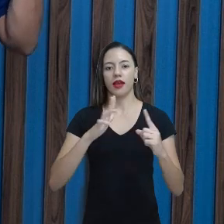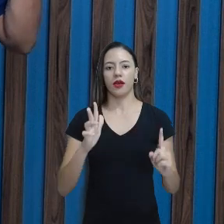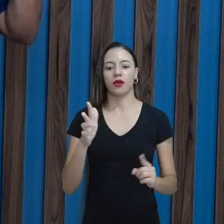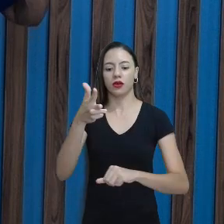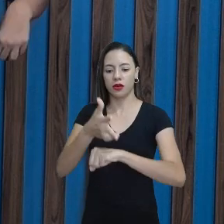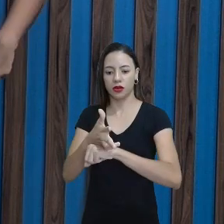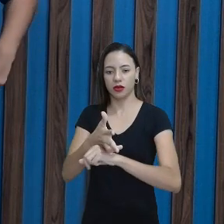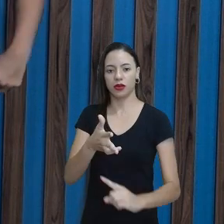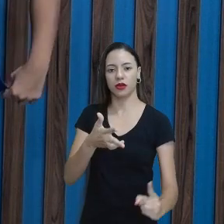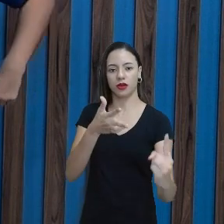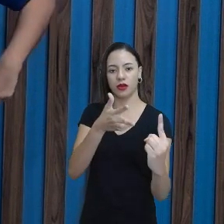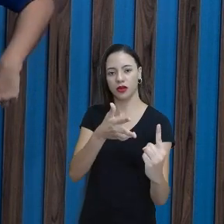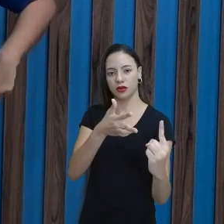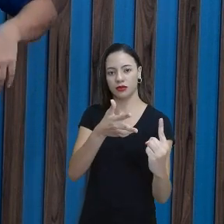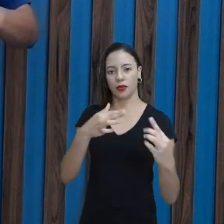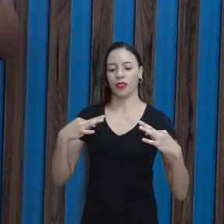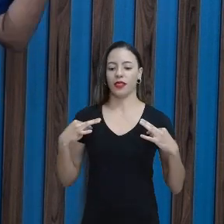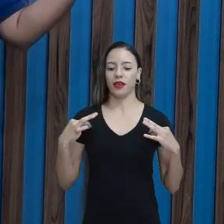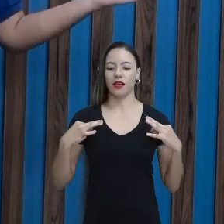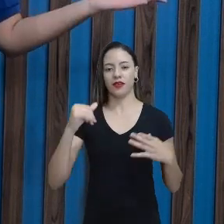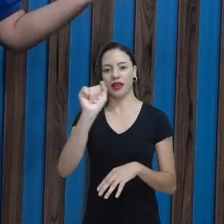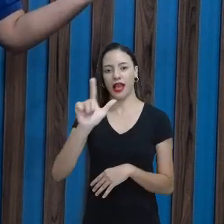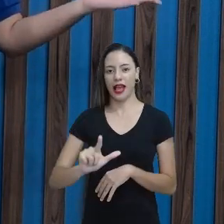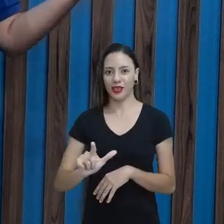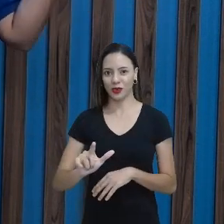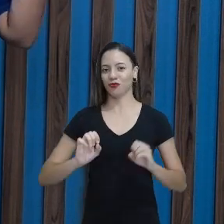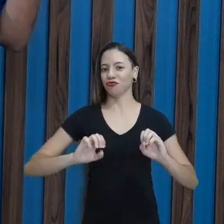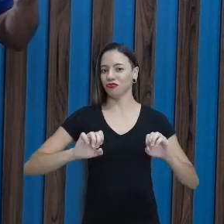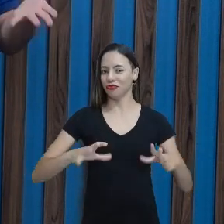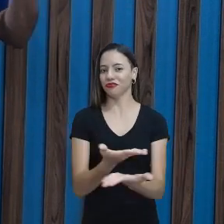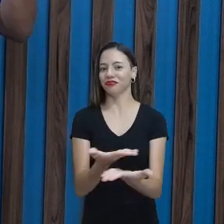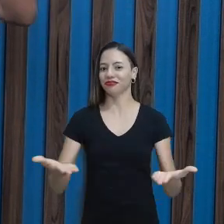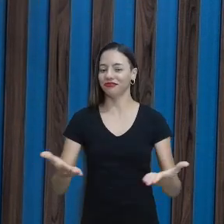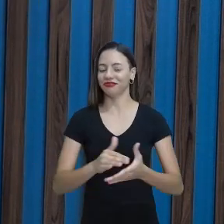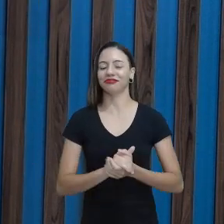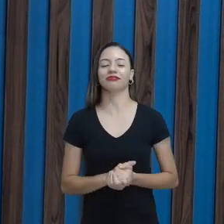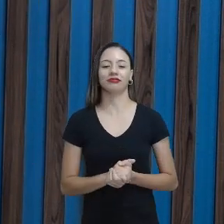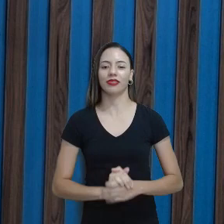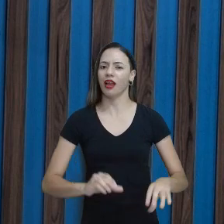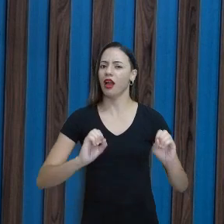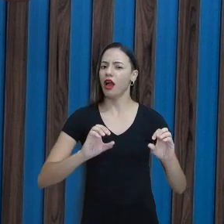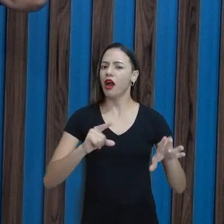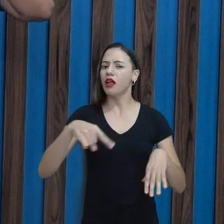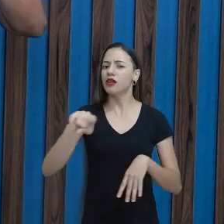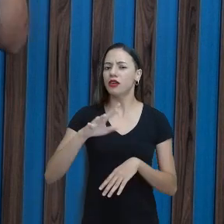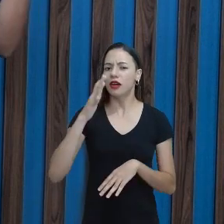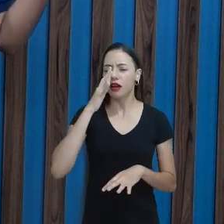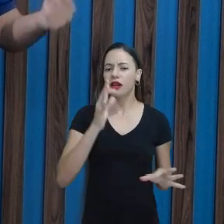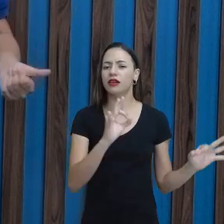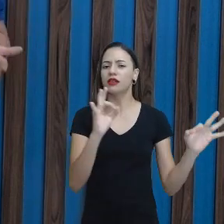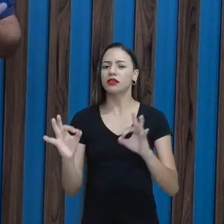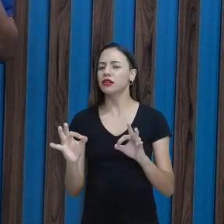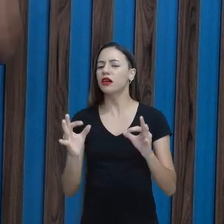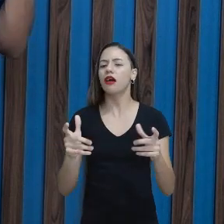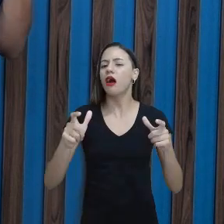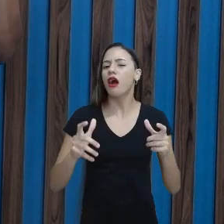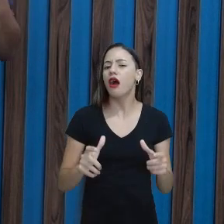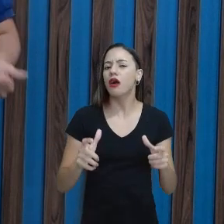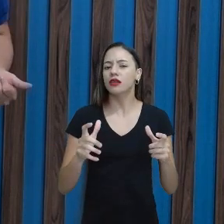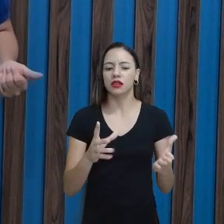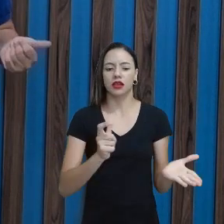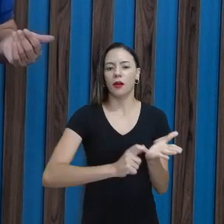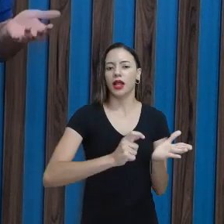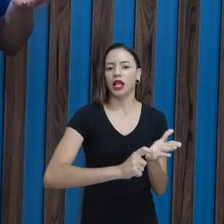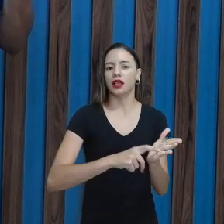com uma farda azul, né? Dando essa aula para vocês. Aulas que vocês podem ver tanto pelo nosso aplicativo do